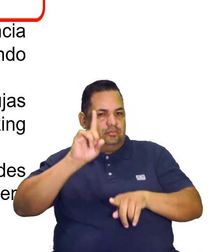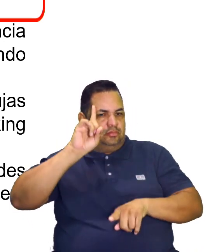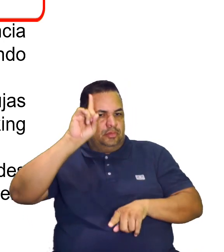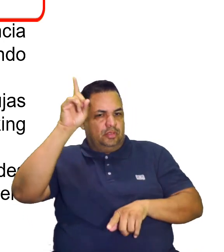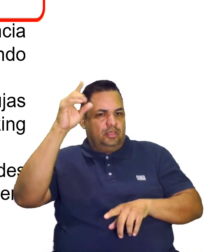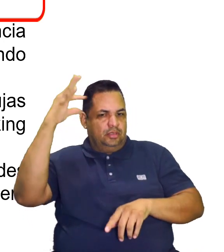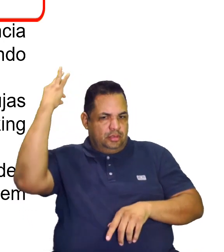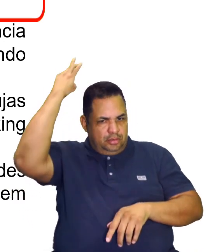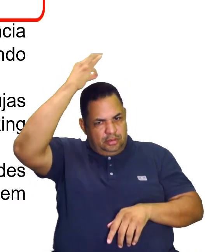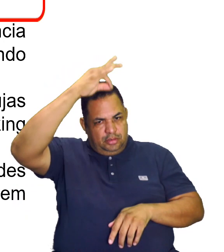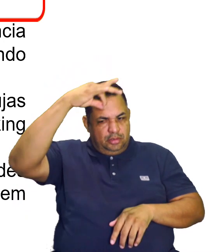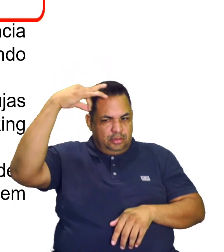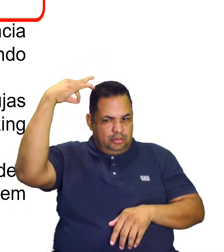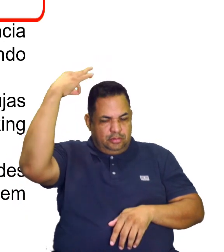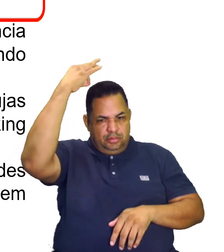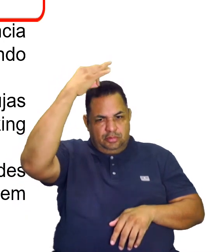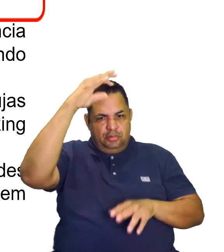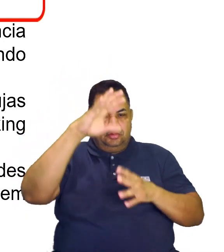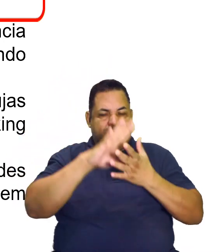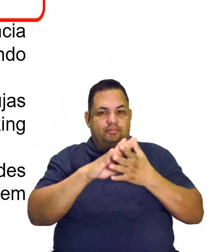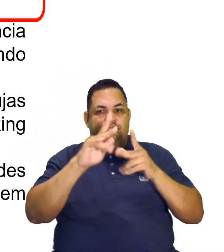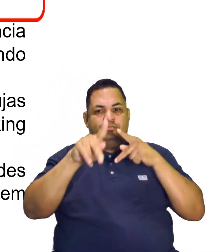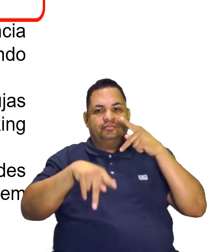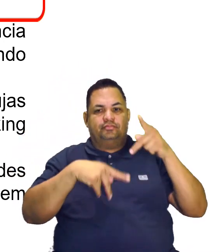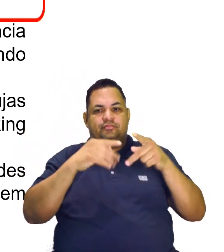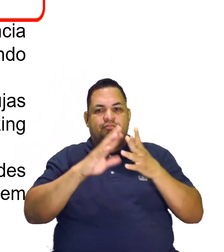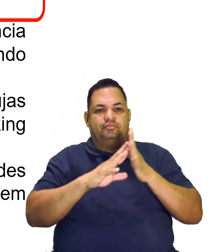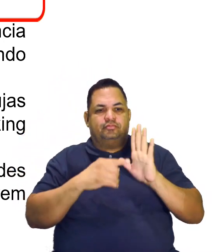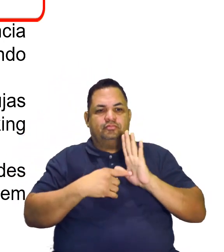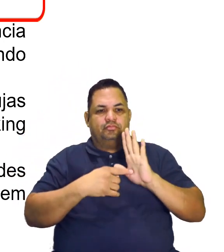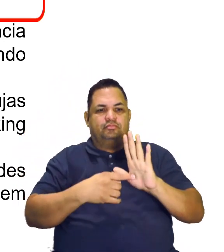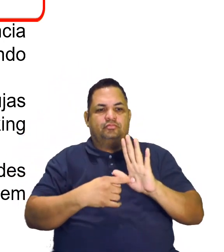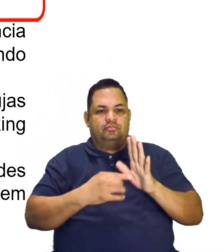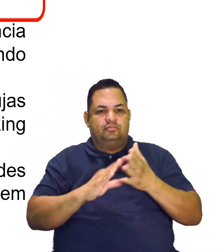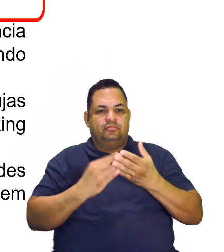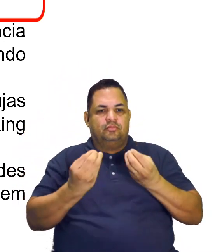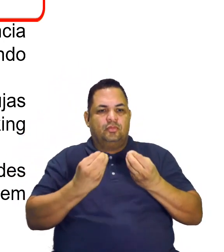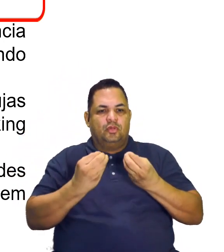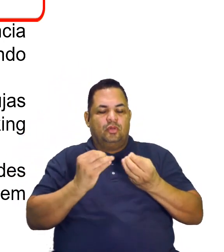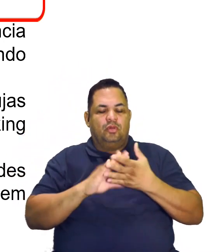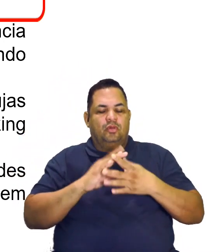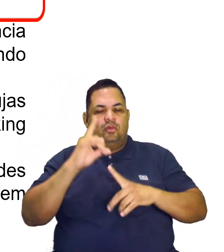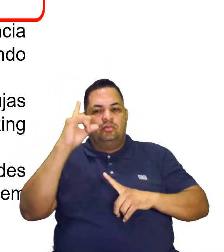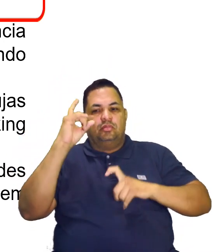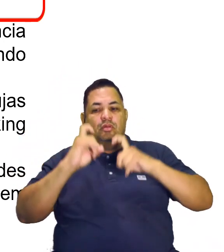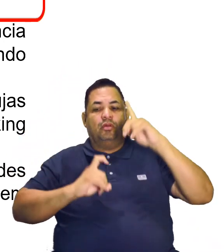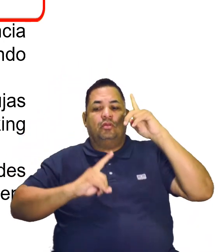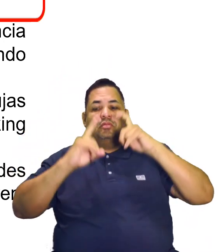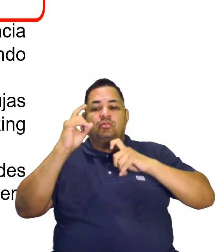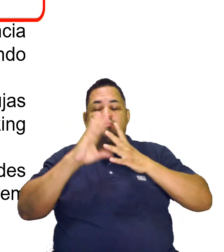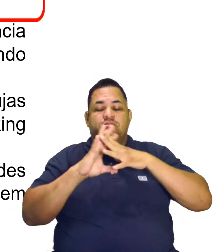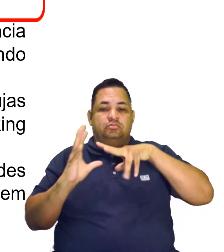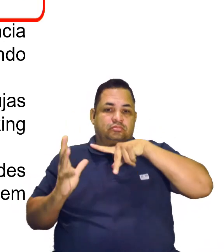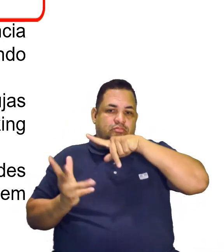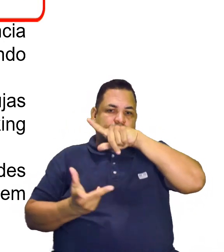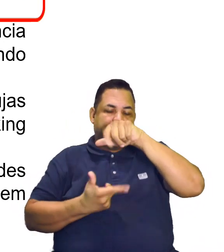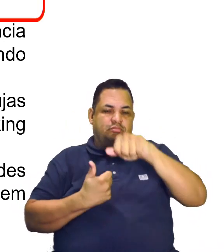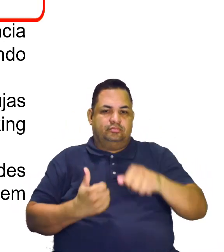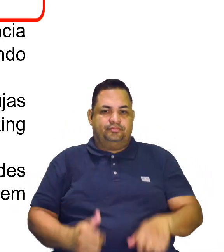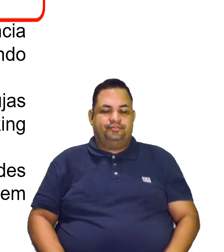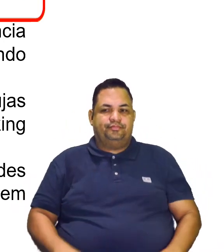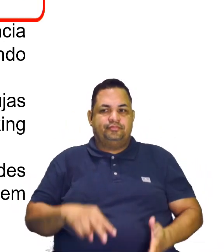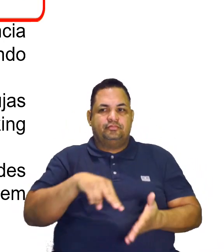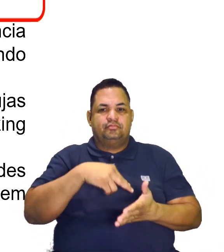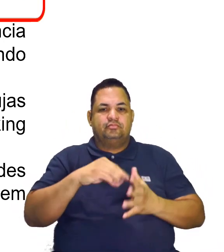ideológicas, intelectuais, espirituais de um povo, refletindo o seu modo de expressar-se no mundo.